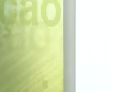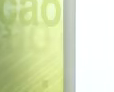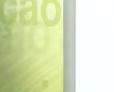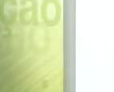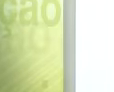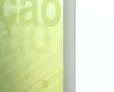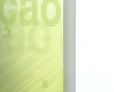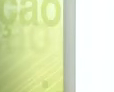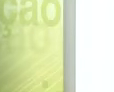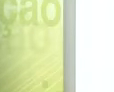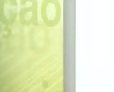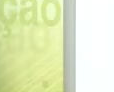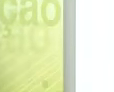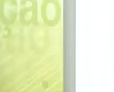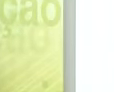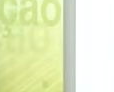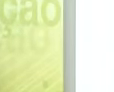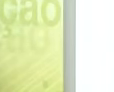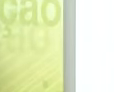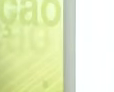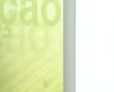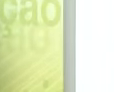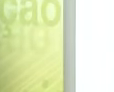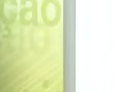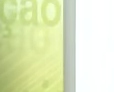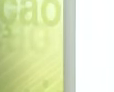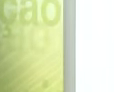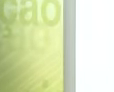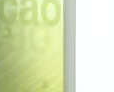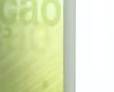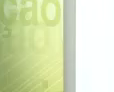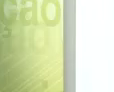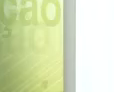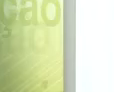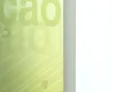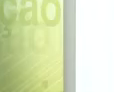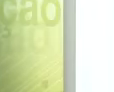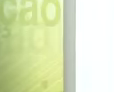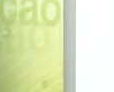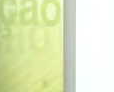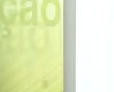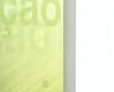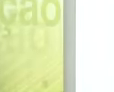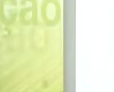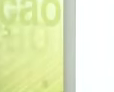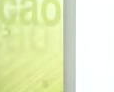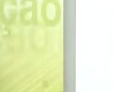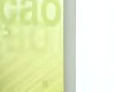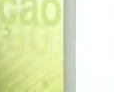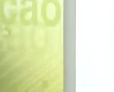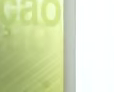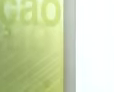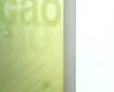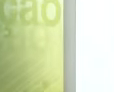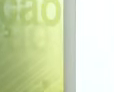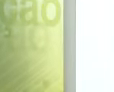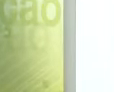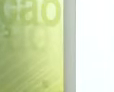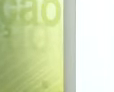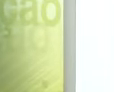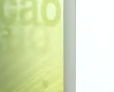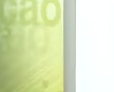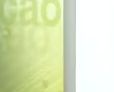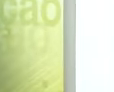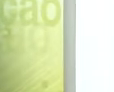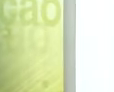você já teve contato com a linguagem HTML5, você já deve conhecer alguns outros elementos, como o tipo